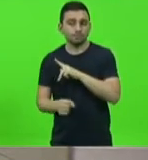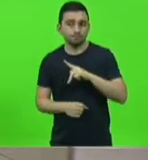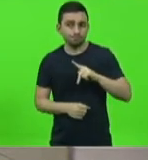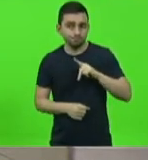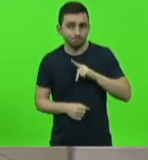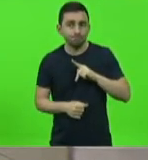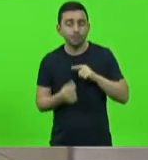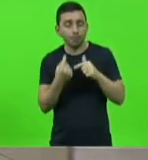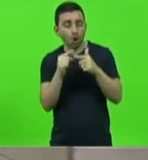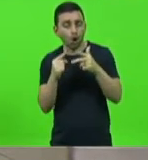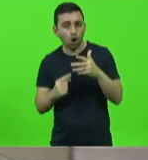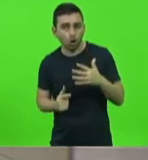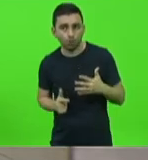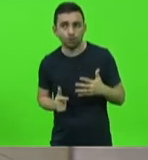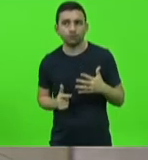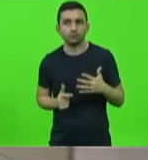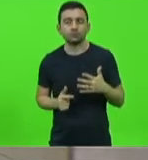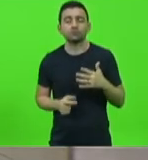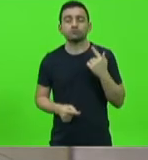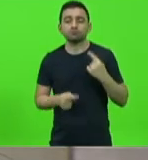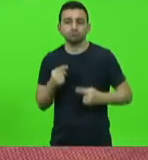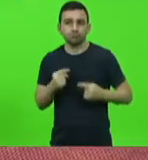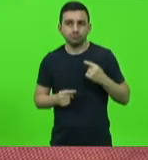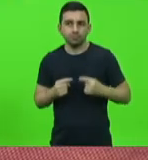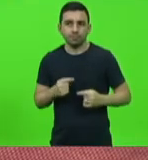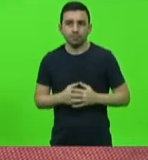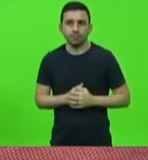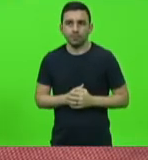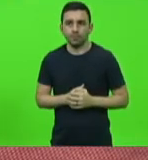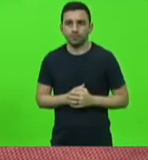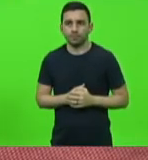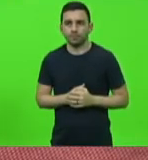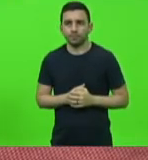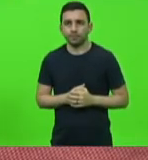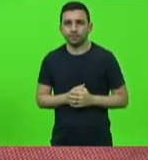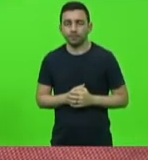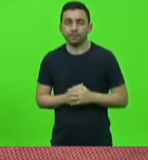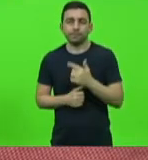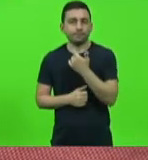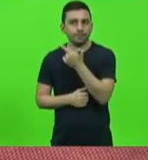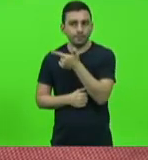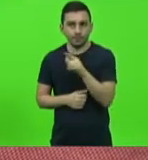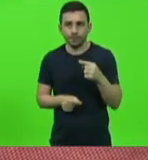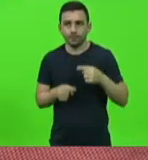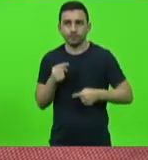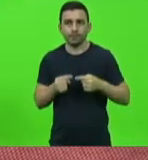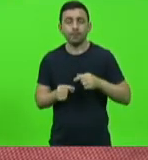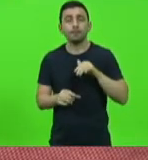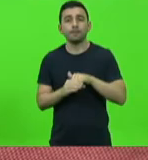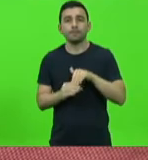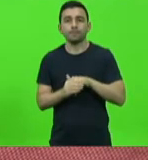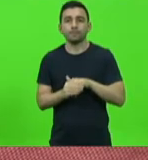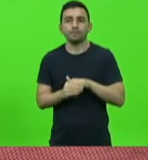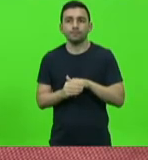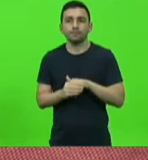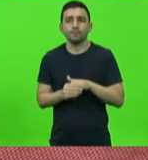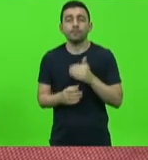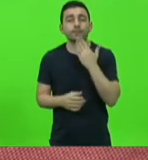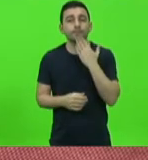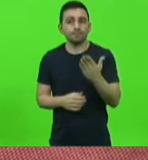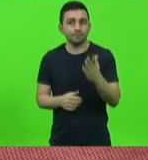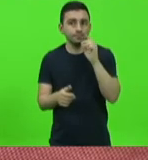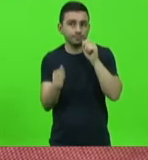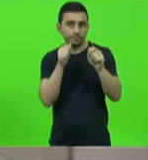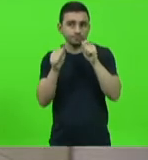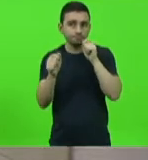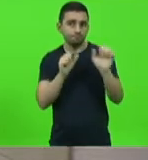outras providências. Em discussão. Não havendo quem queira discutir, em votação, peço assessoria que abra o